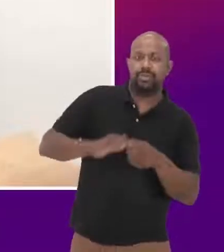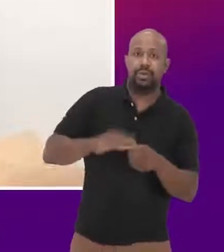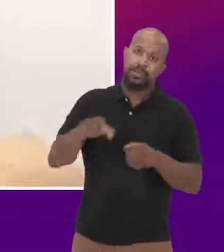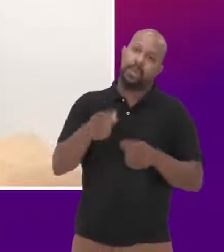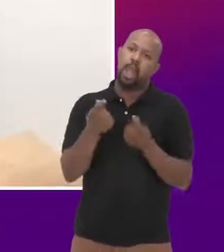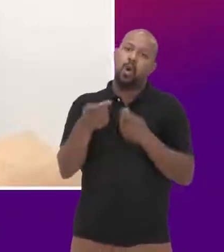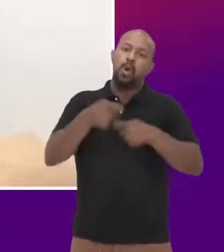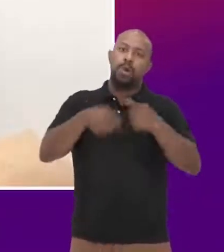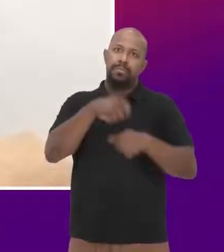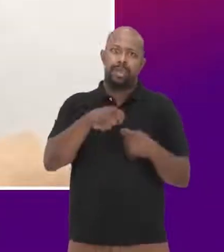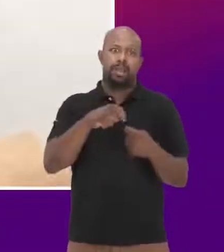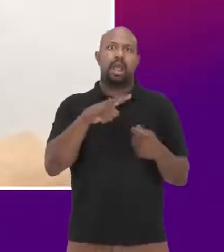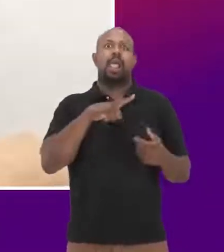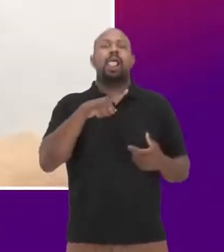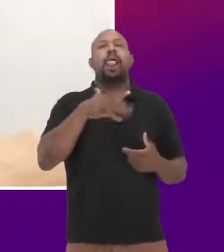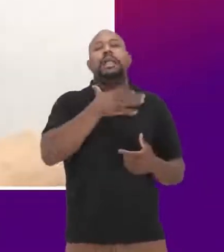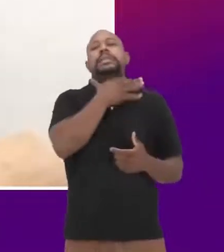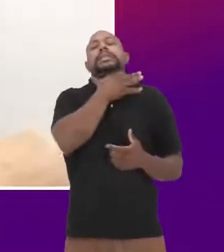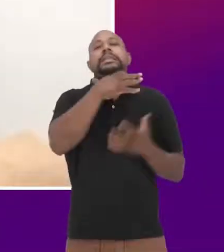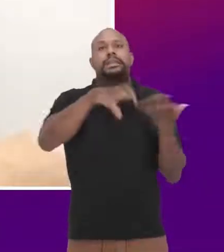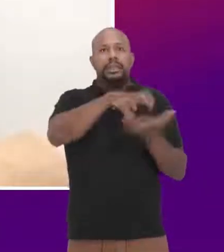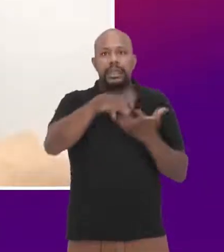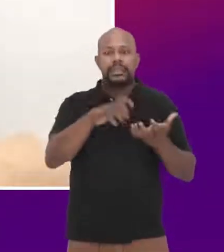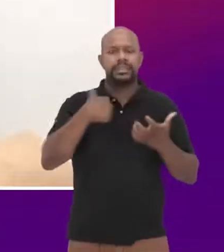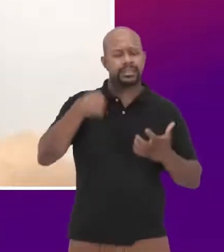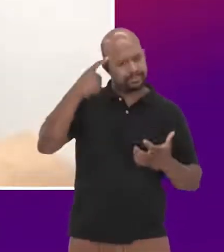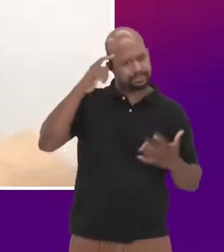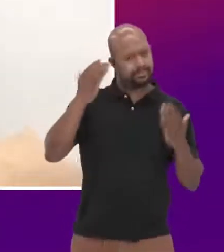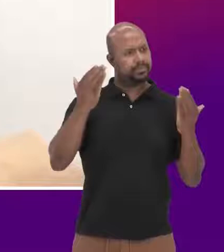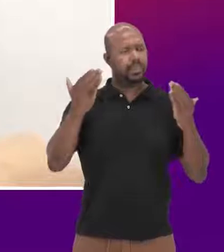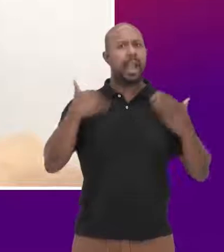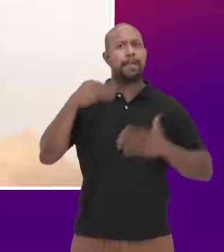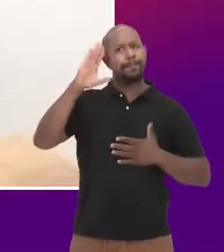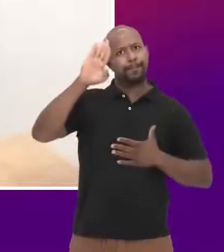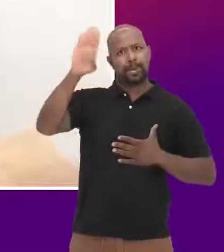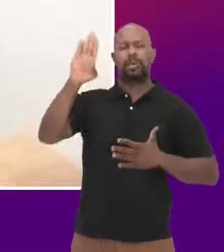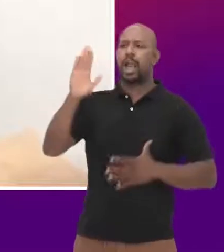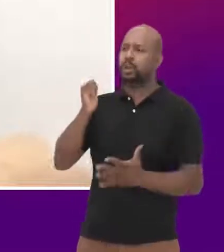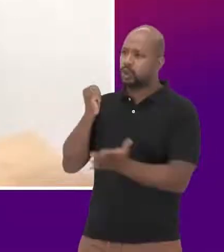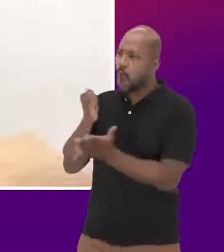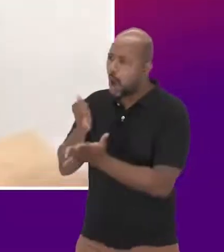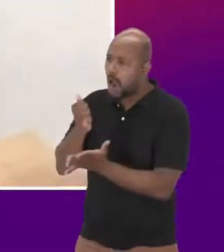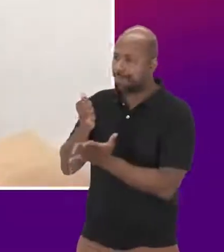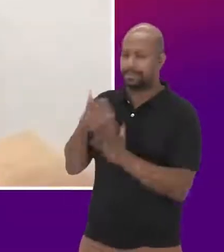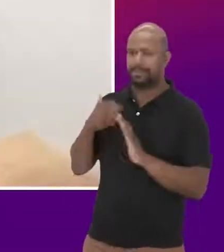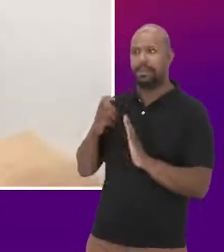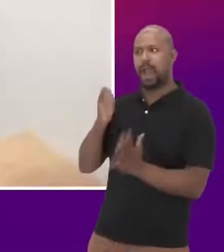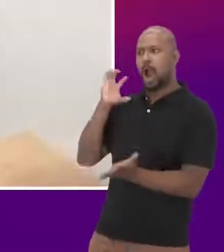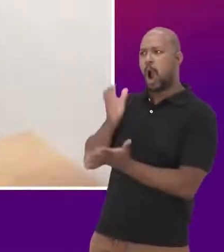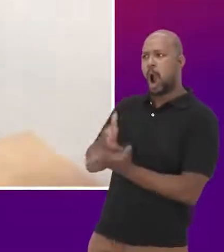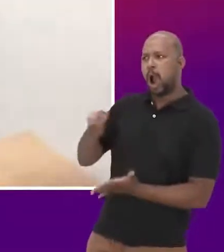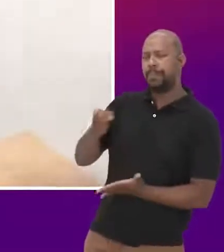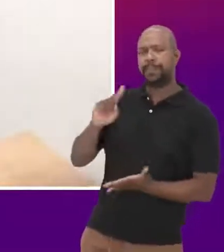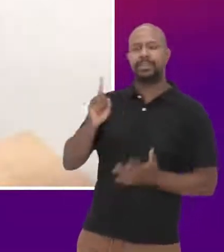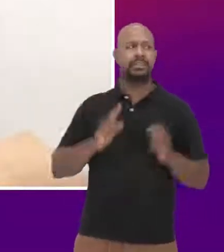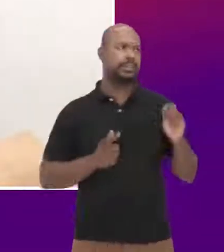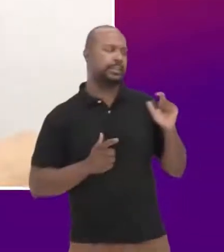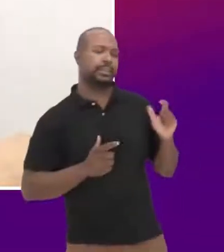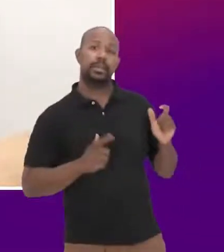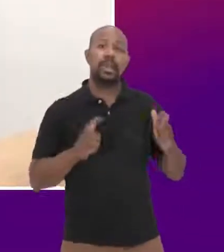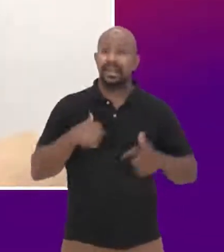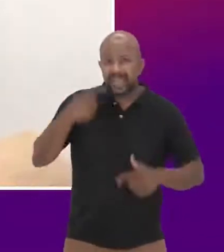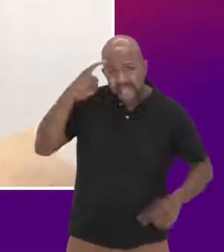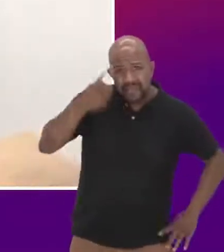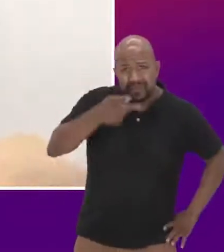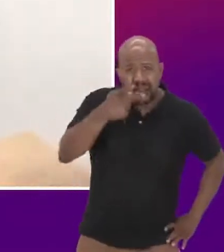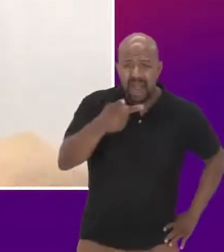crise e que começa a rever as suas prioridades de compra. E não necessariamente ele está pensando em arroz